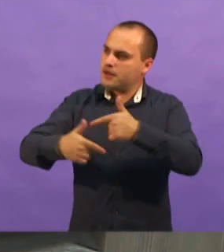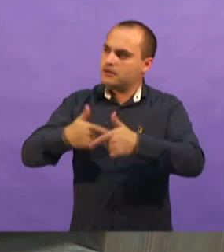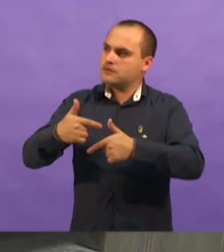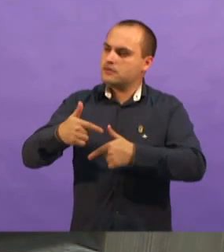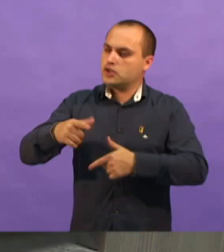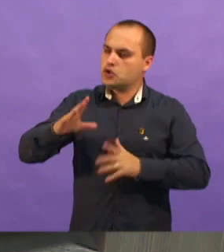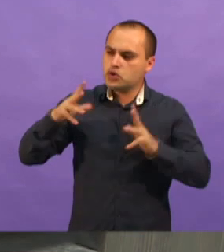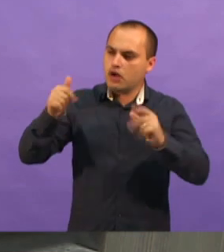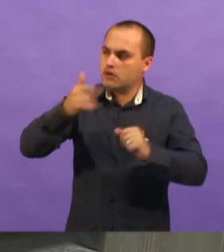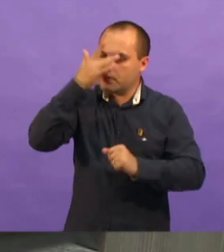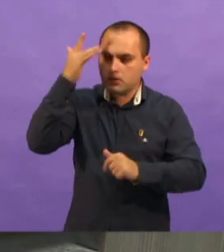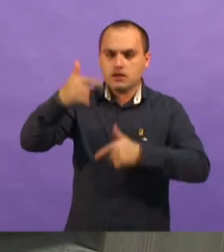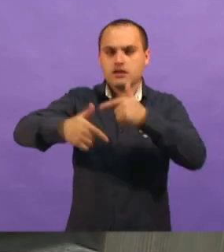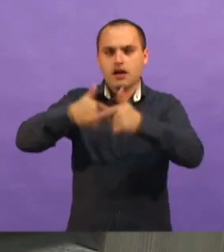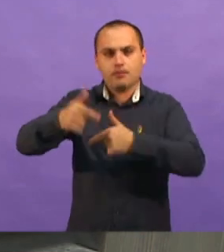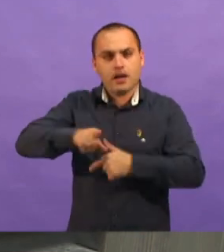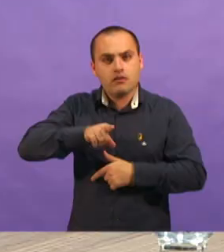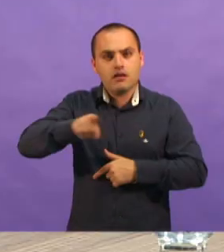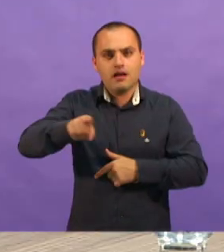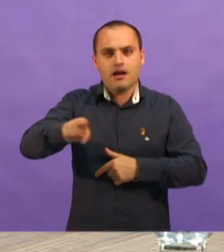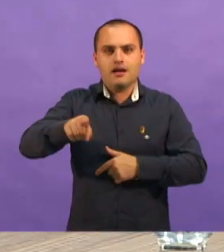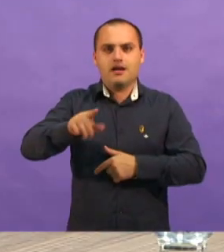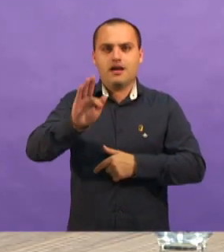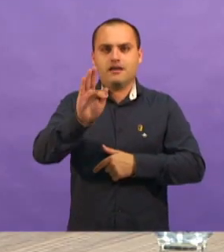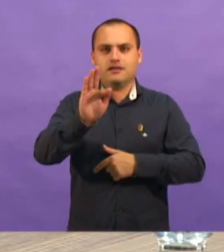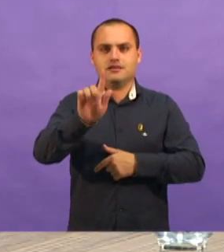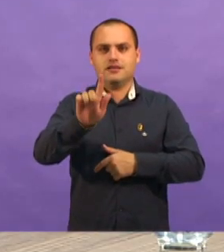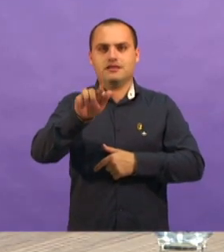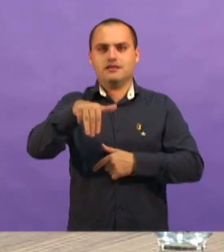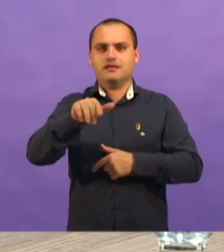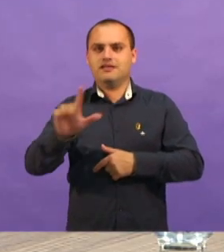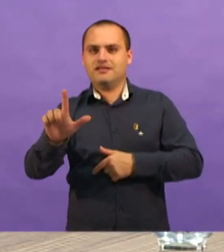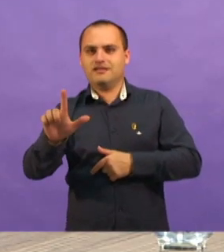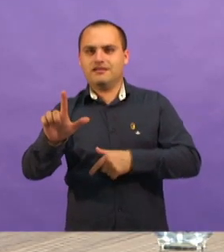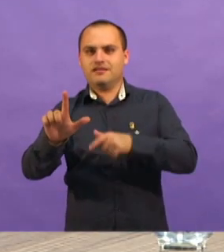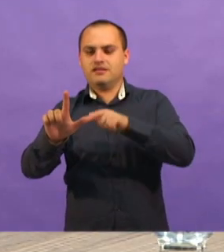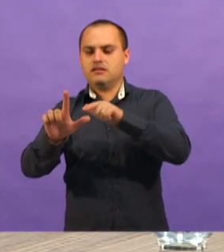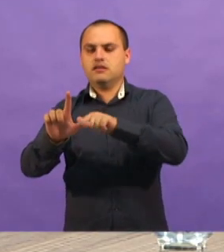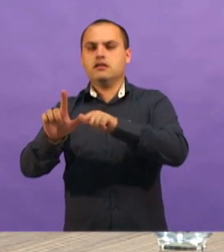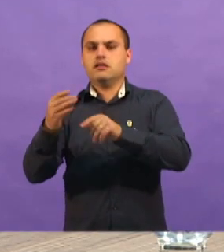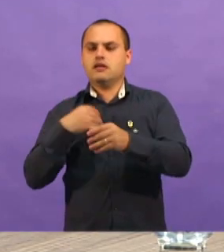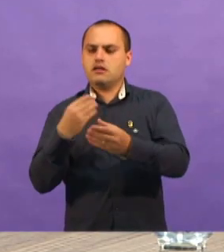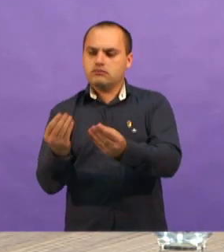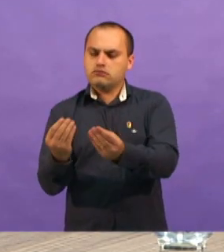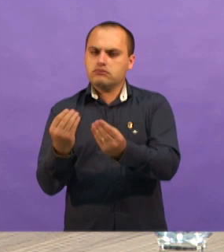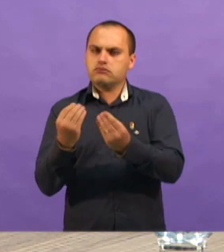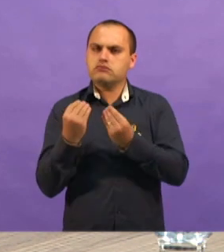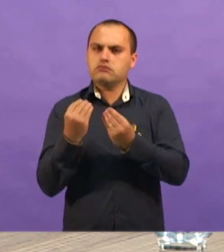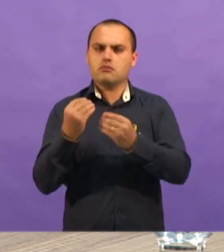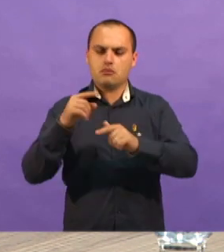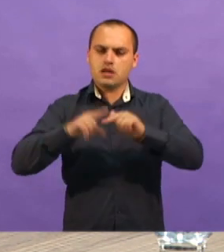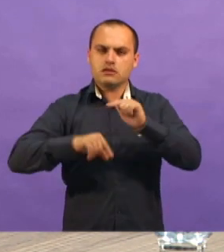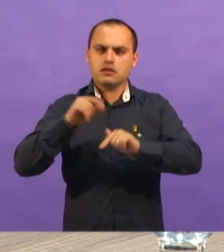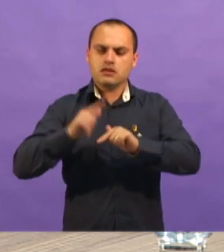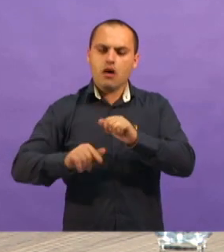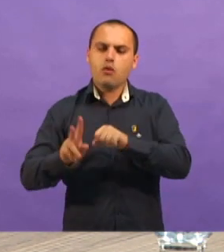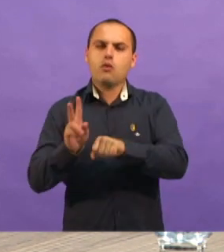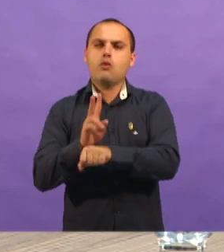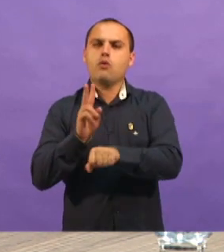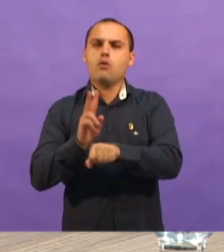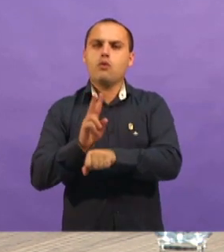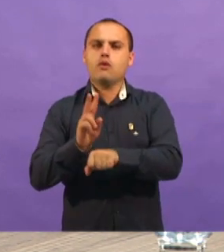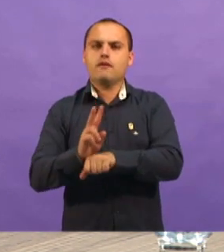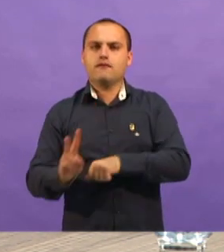trabalham na Fundação Genésio Miranda Lins e trazem esse material para preservar um pouco a história de Itajaí, para